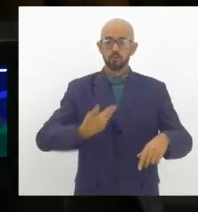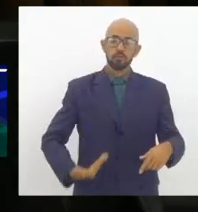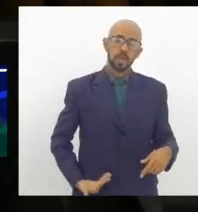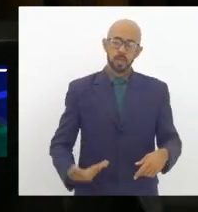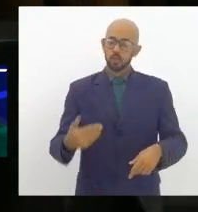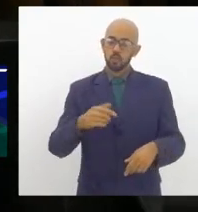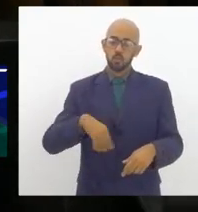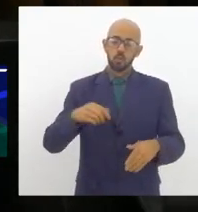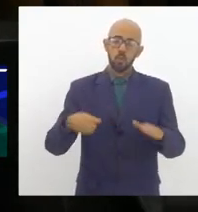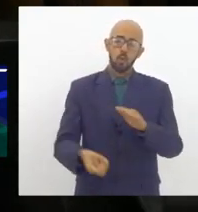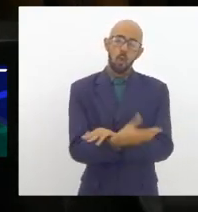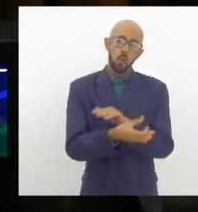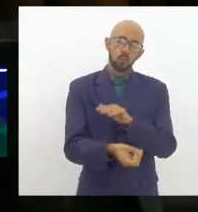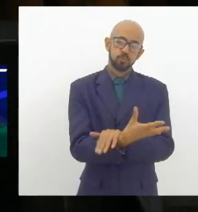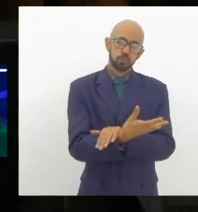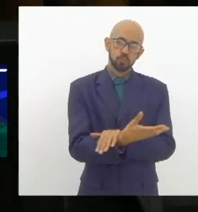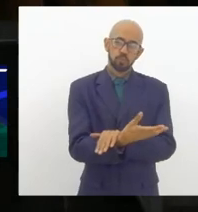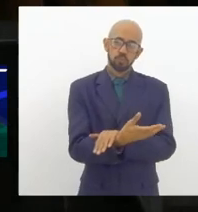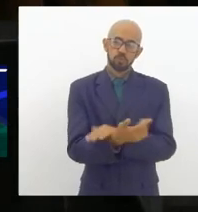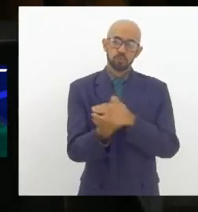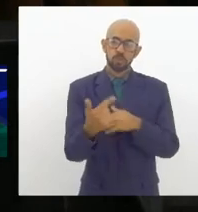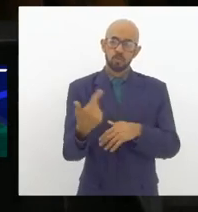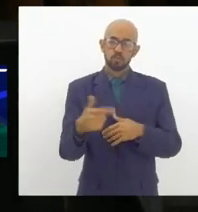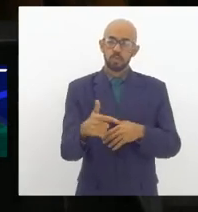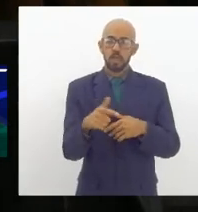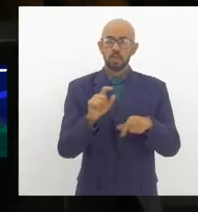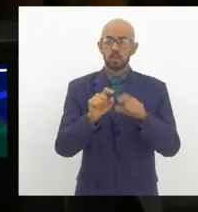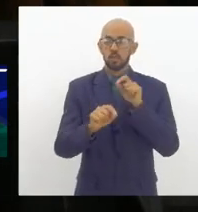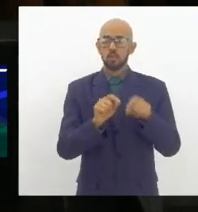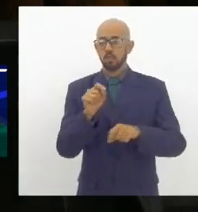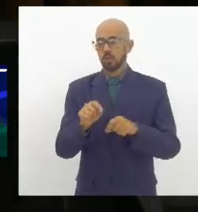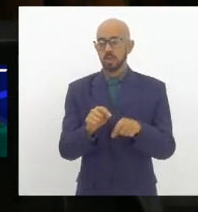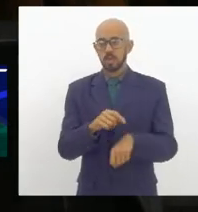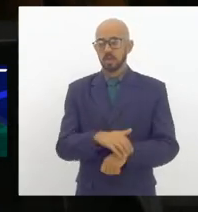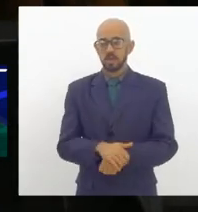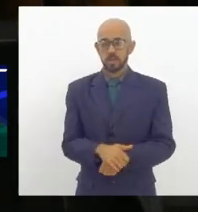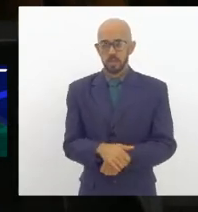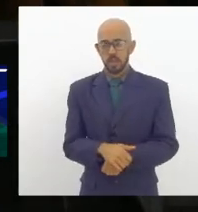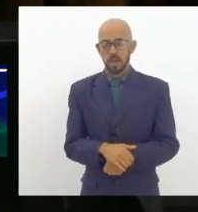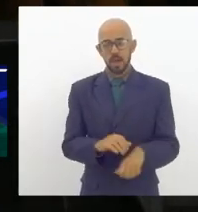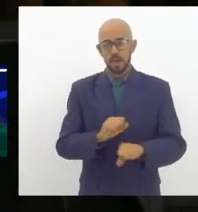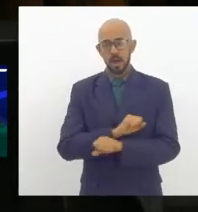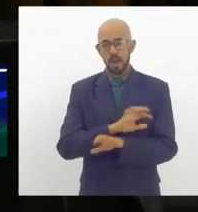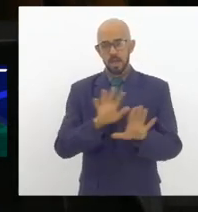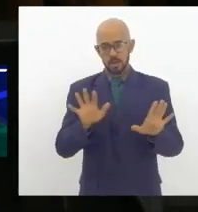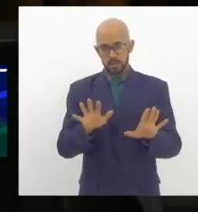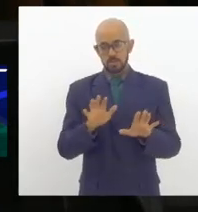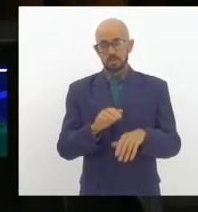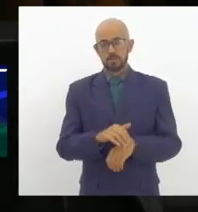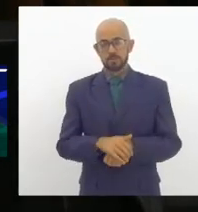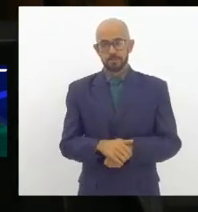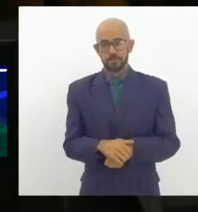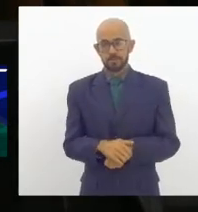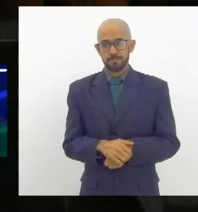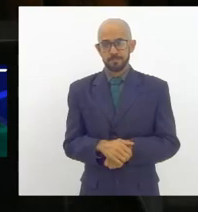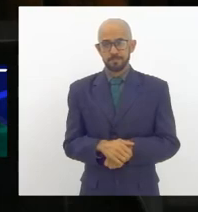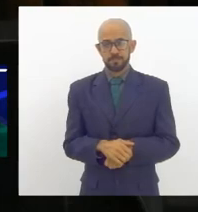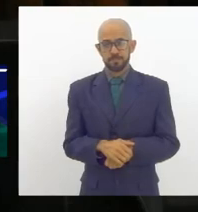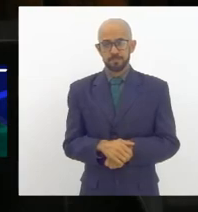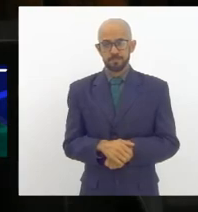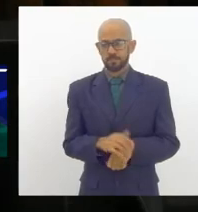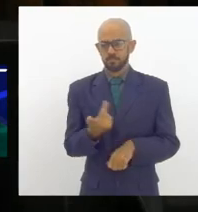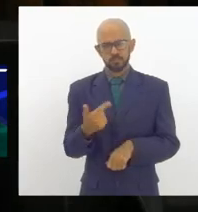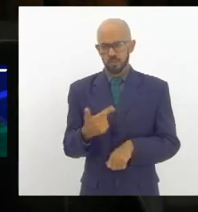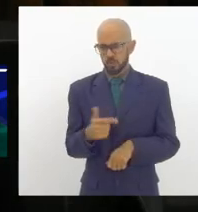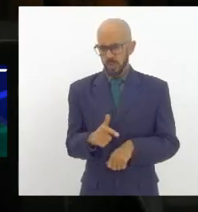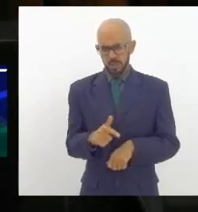que não carrega em si não carrega em si a transparência e não carrega